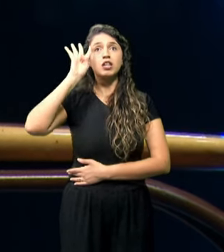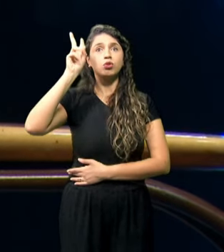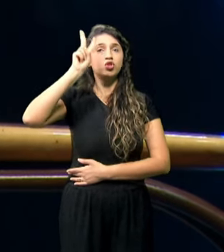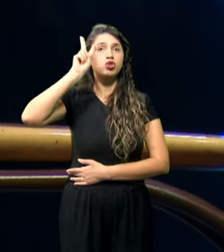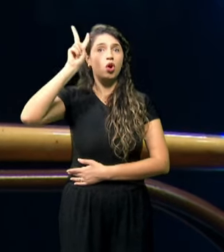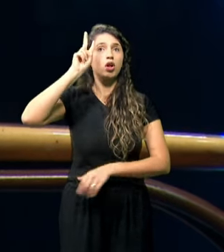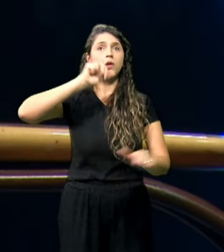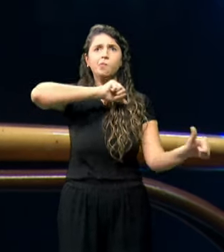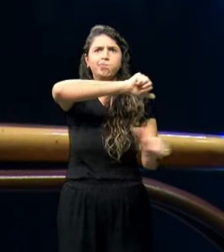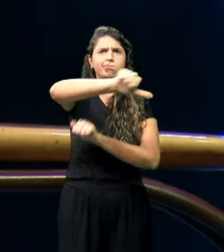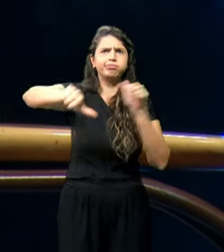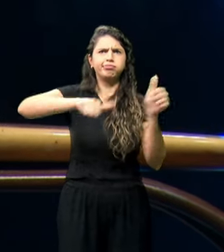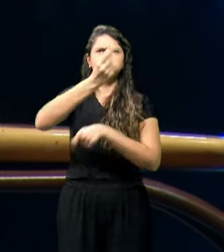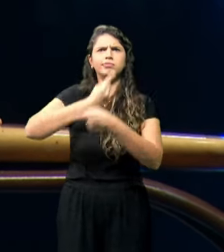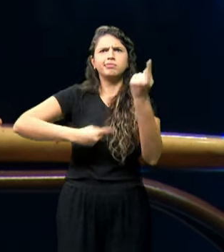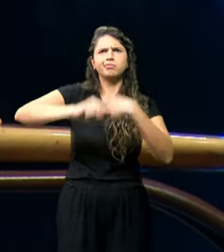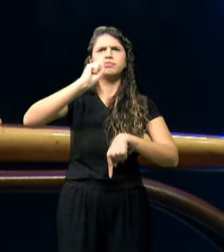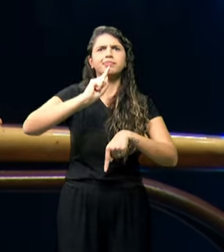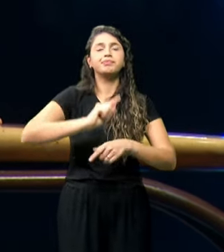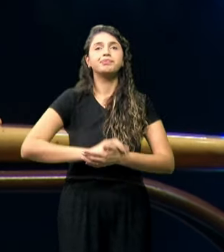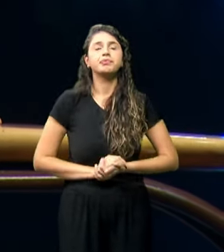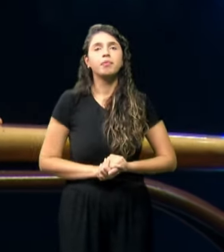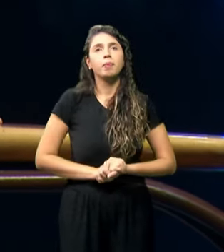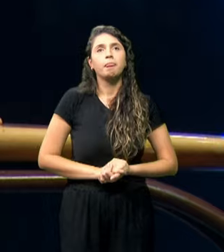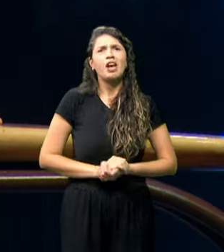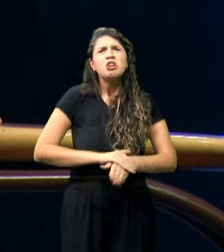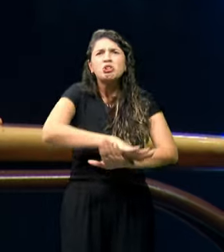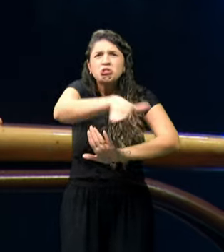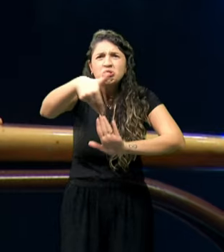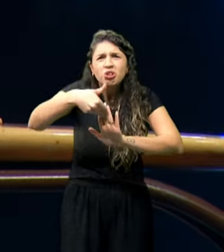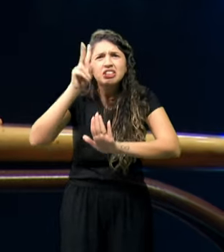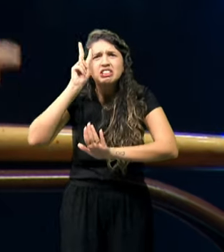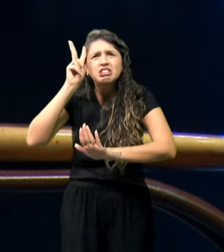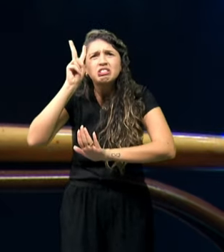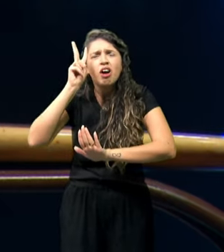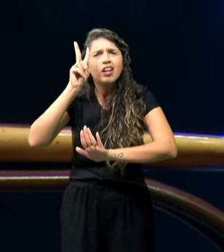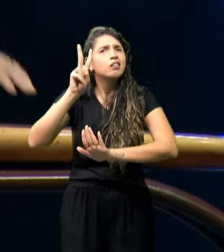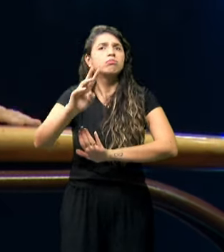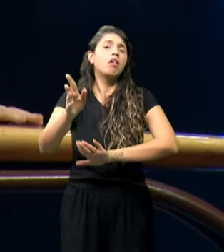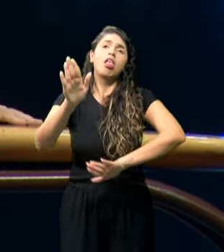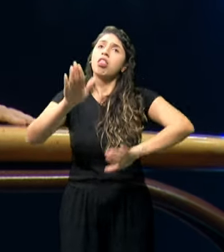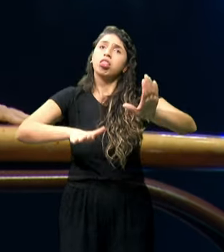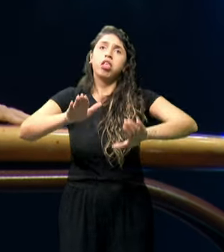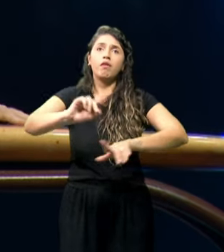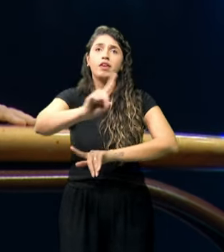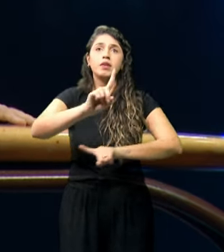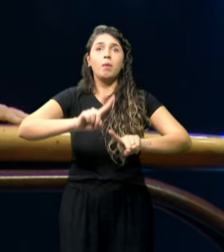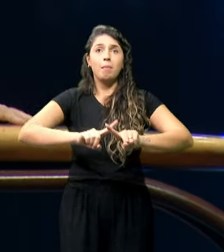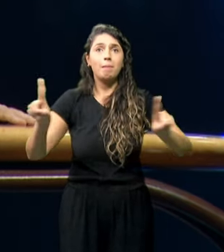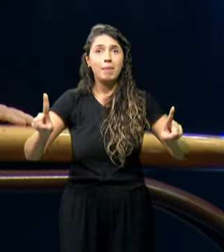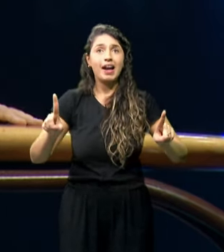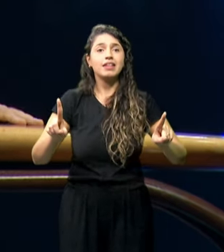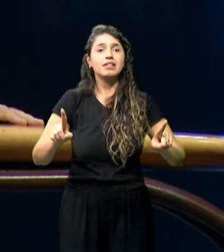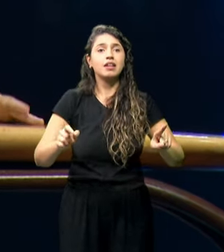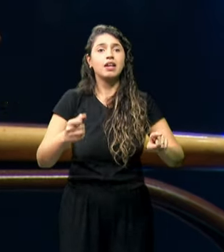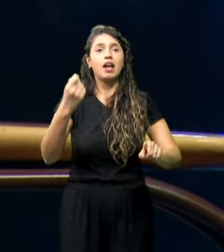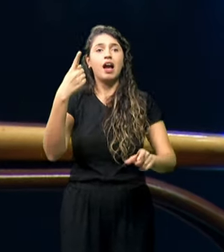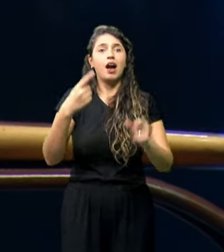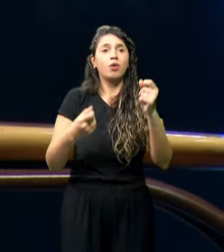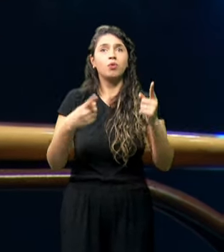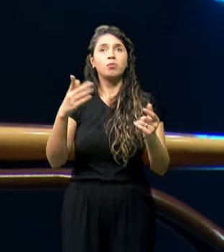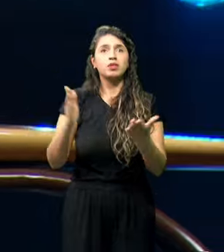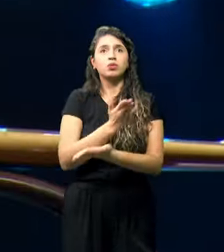Talvez você não precise romper com toda a sua história, mas com alguma coisa da sua história. Eu vou trazer aqui quatro personagens da Bíblia para dizer que é possível.